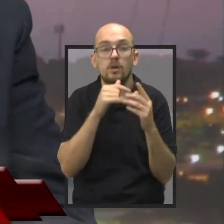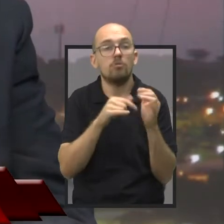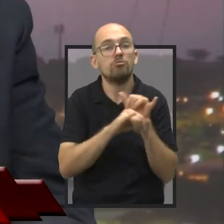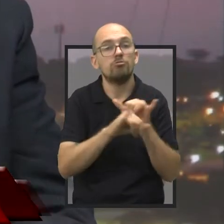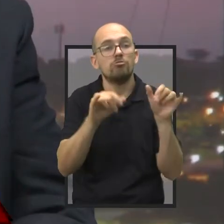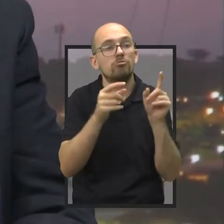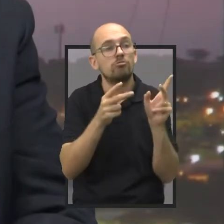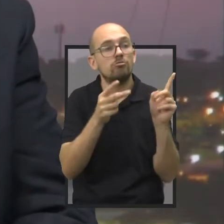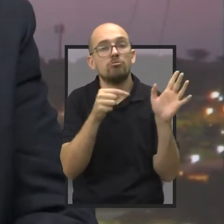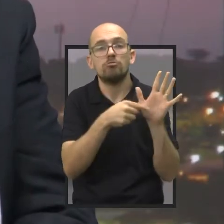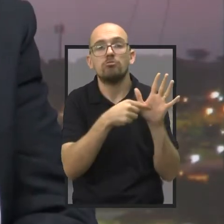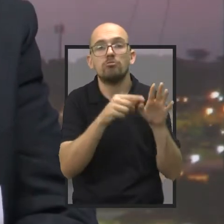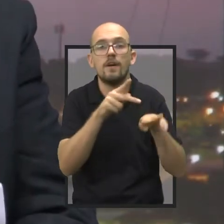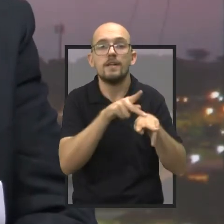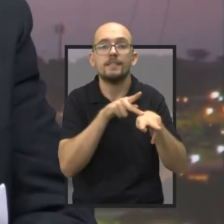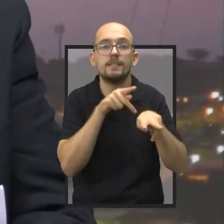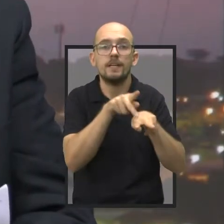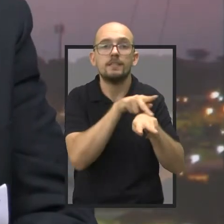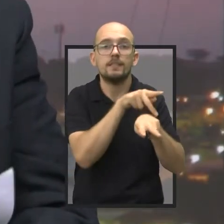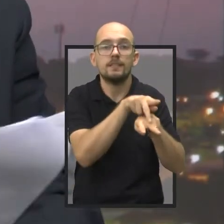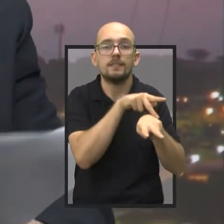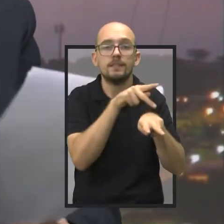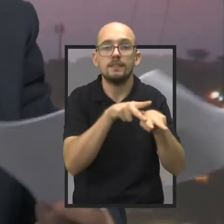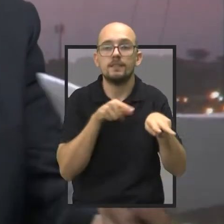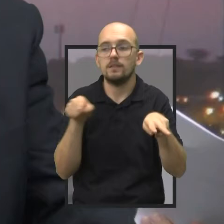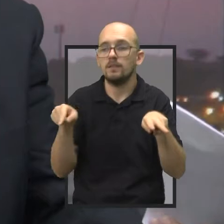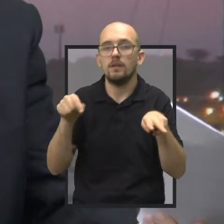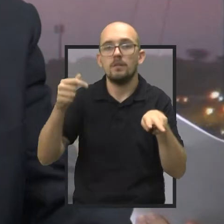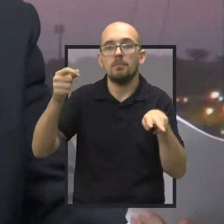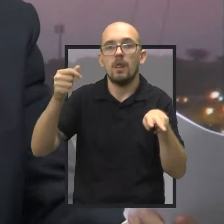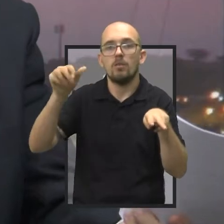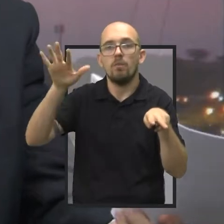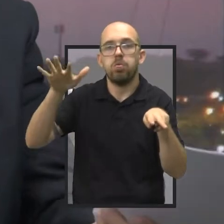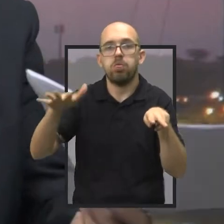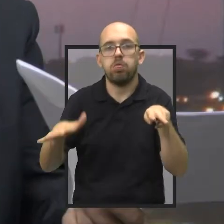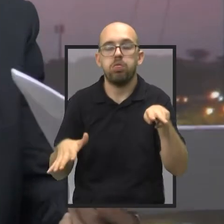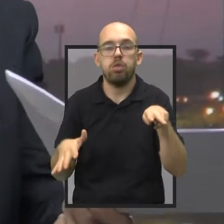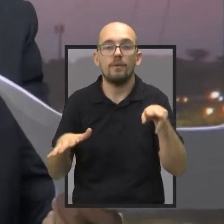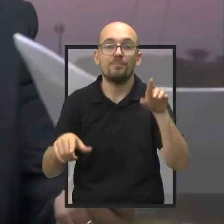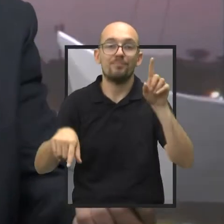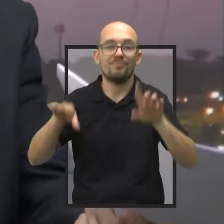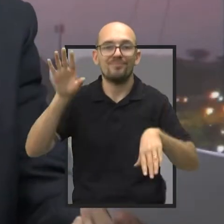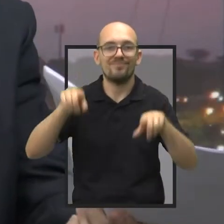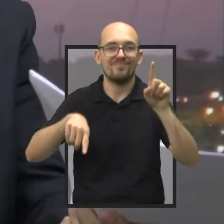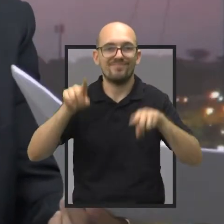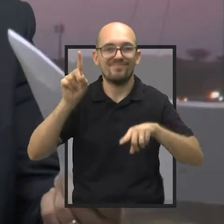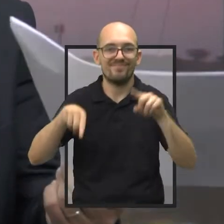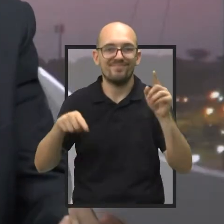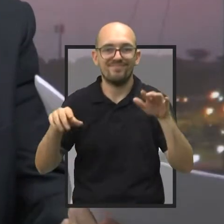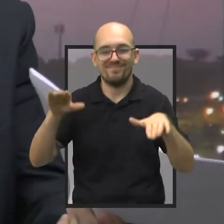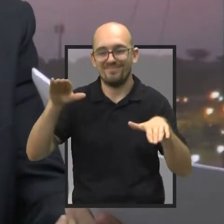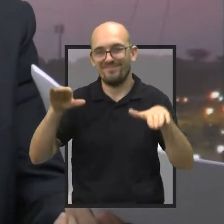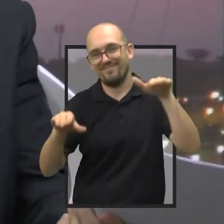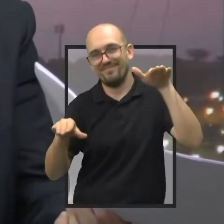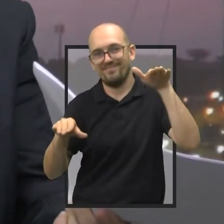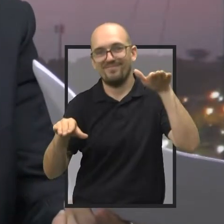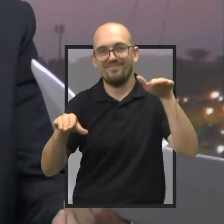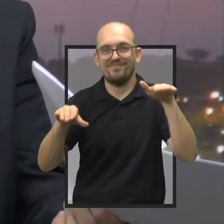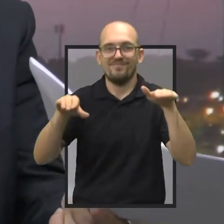calçados fechados para o inverno. Então, o que acontece com os calçados que foram fabricados para